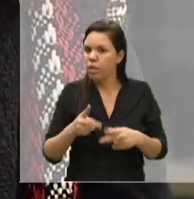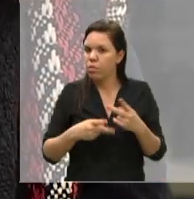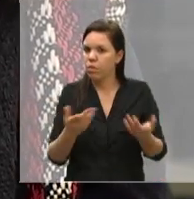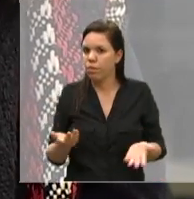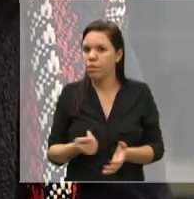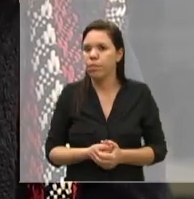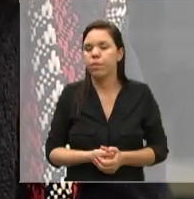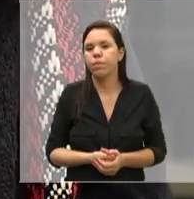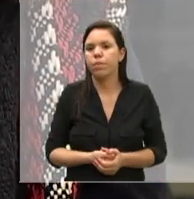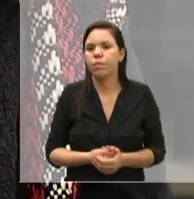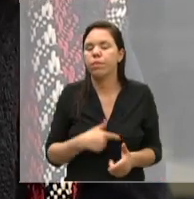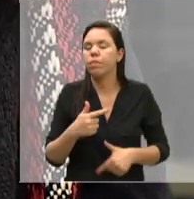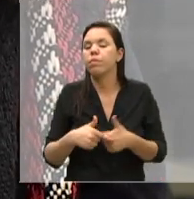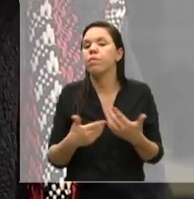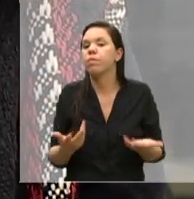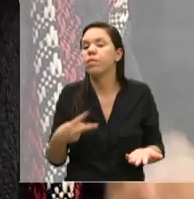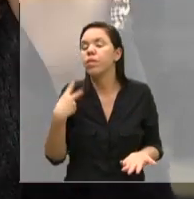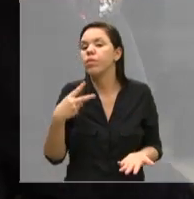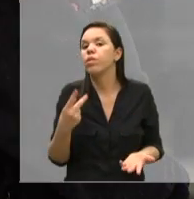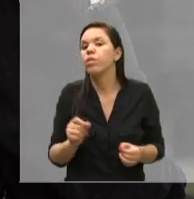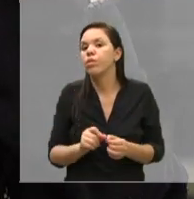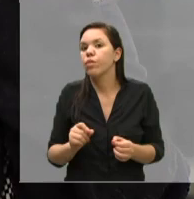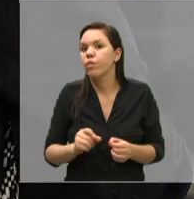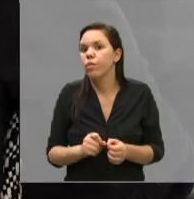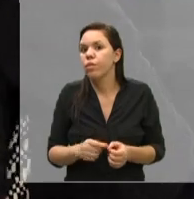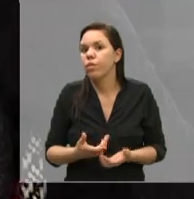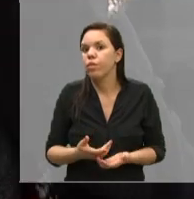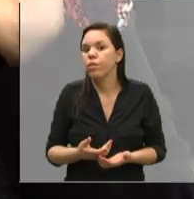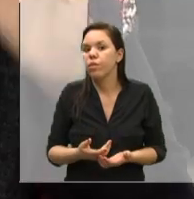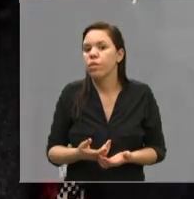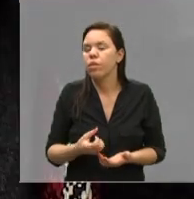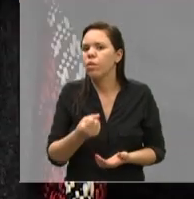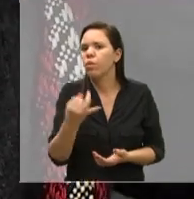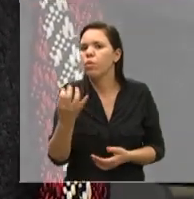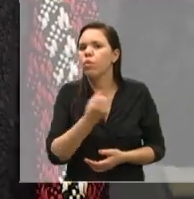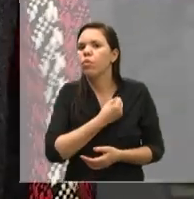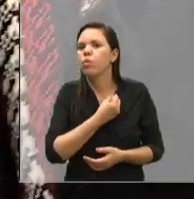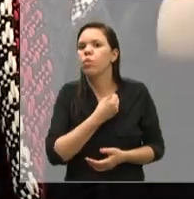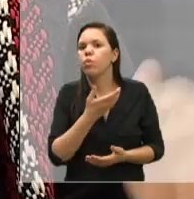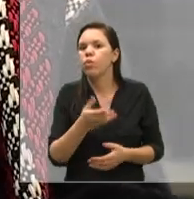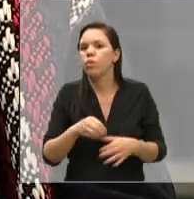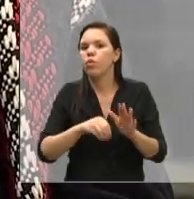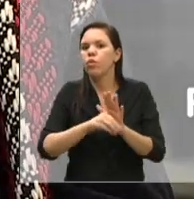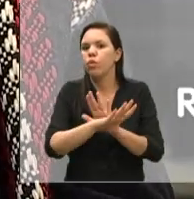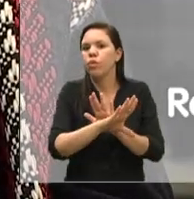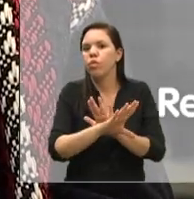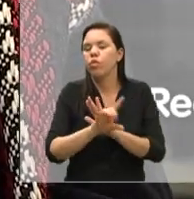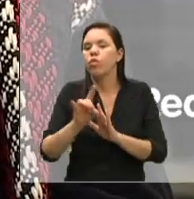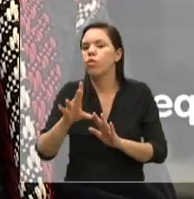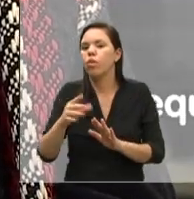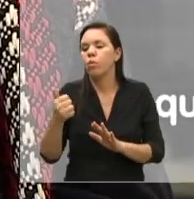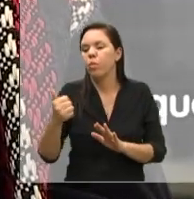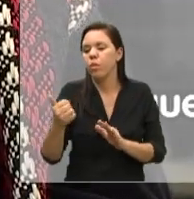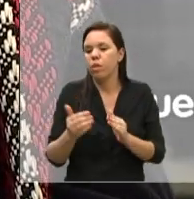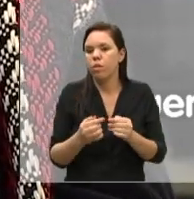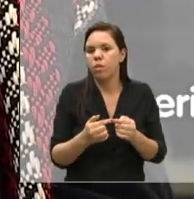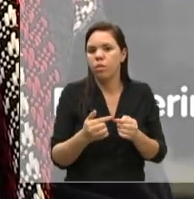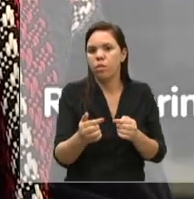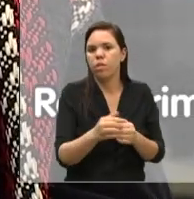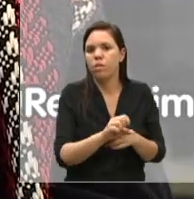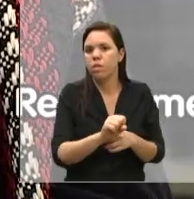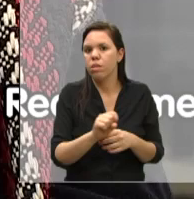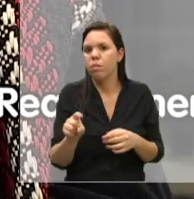pessoas. E trabalho, vereadora, que a gente vê aqui, eu separei alguns números. Indicação só no primeiro semestre desse ano